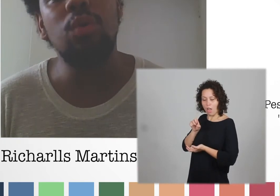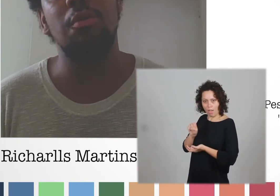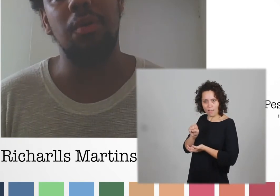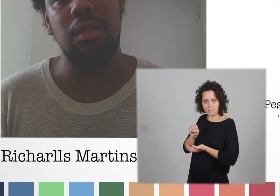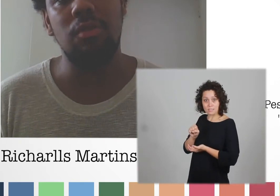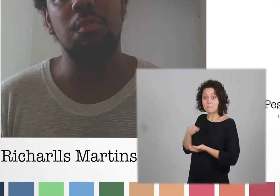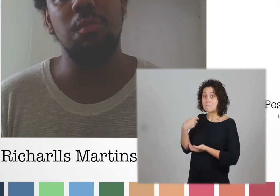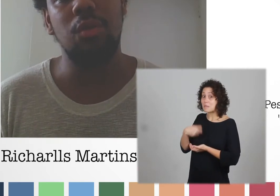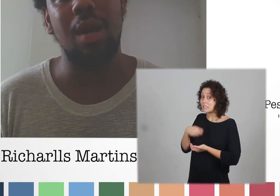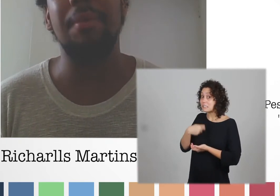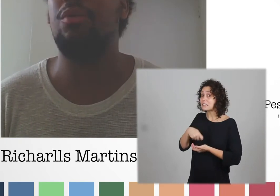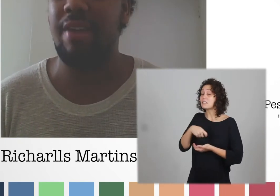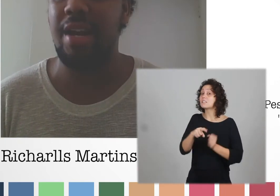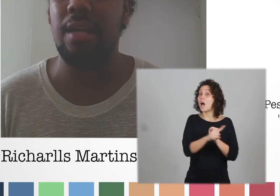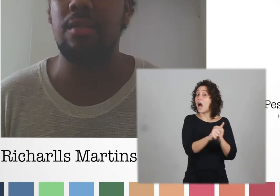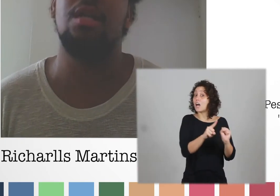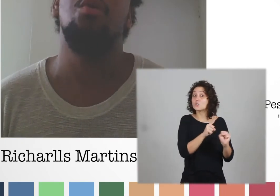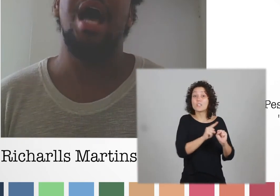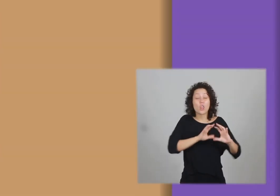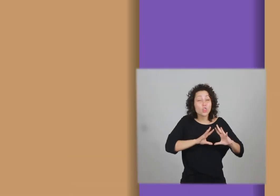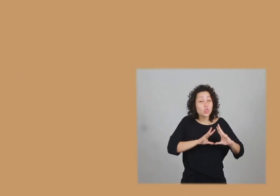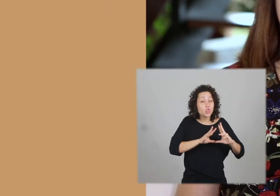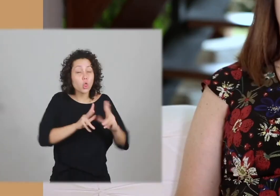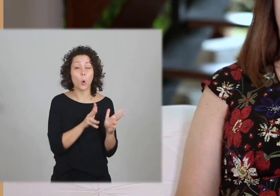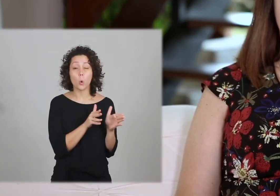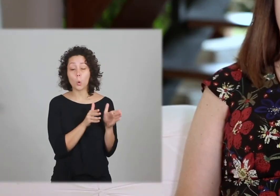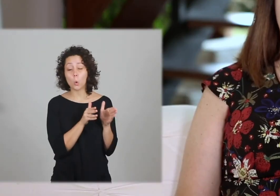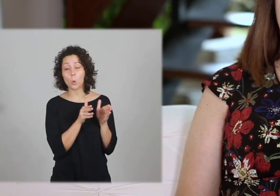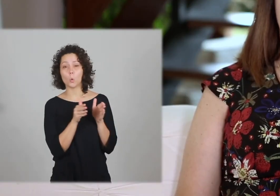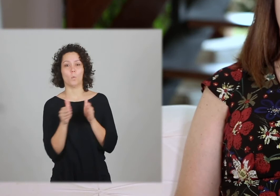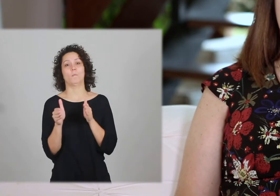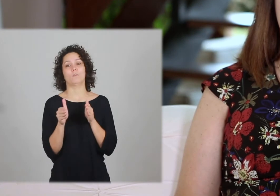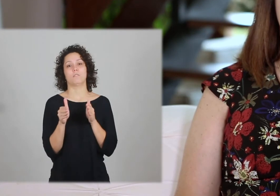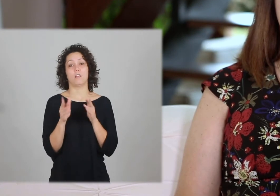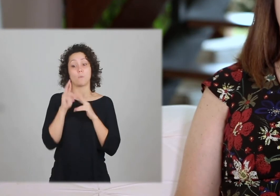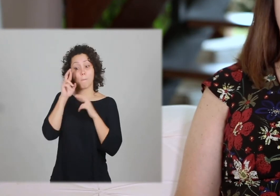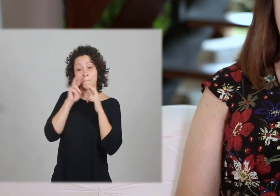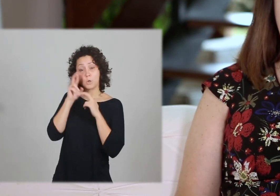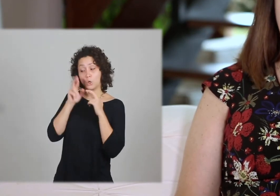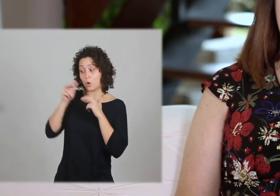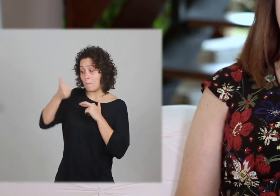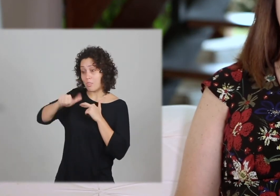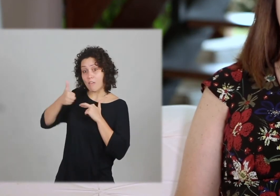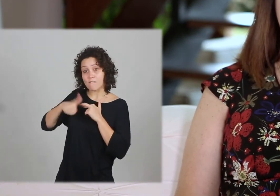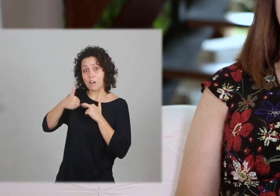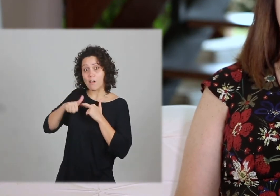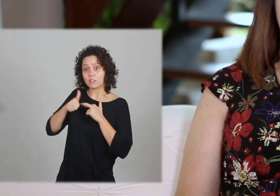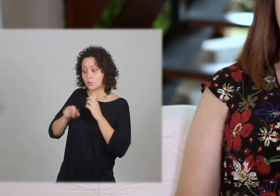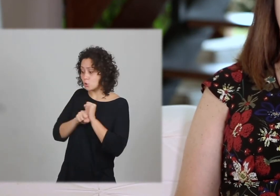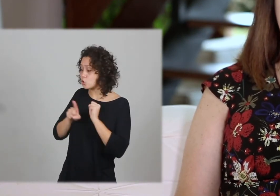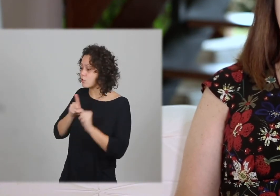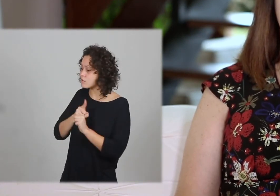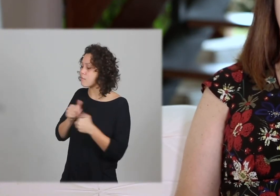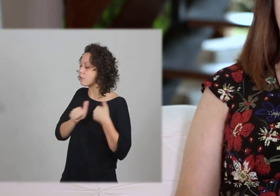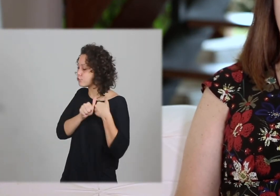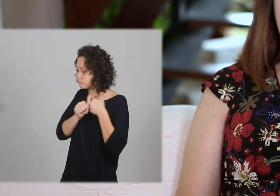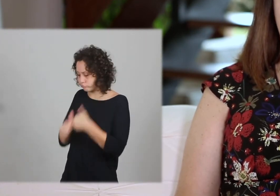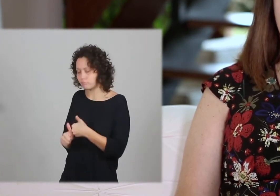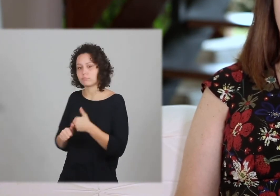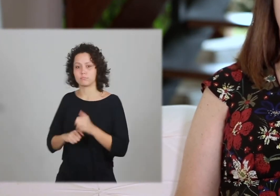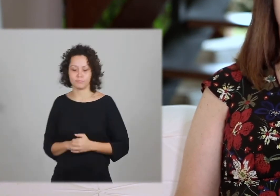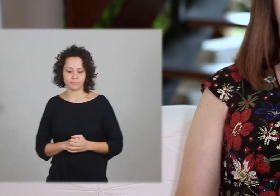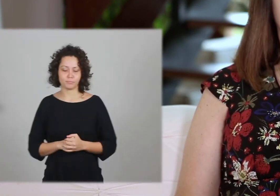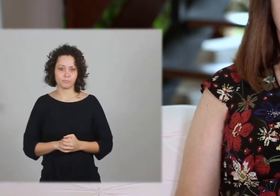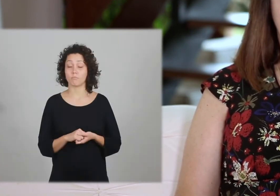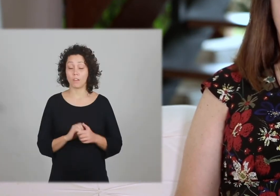em todo o seu processo de monitoramento e avaliação. A união de esforços pode potencializar o impacto das ações através de uma